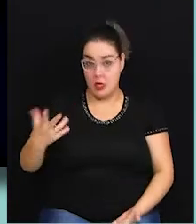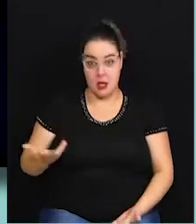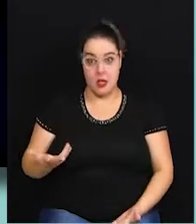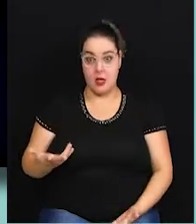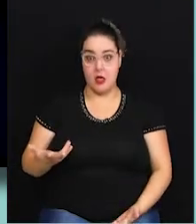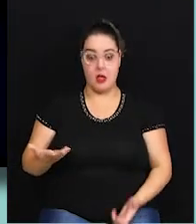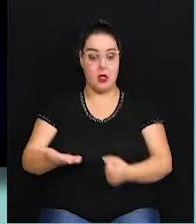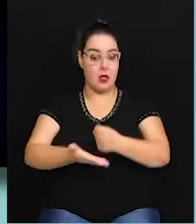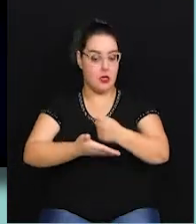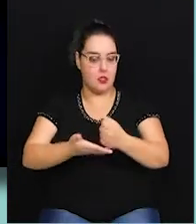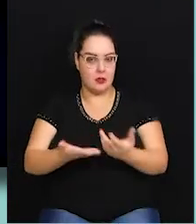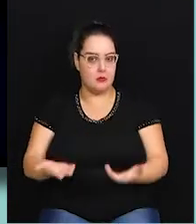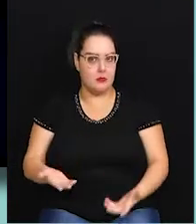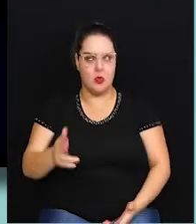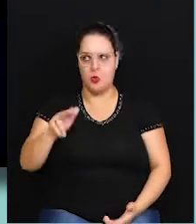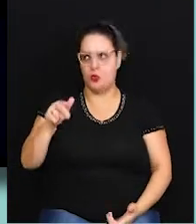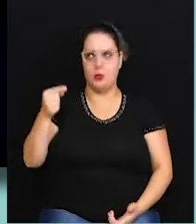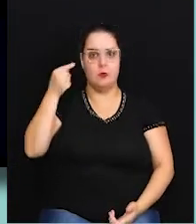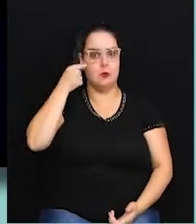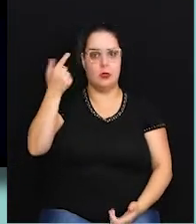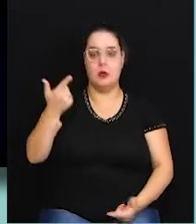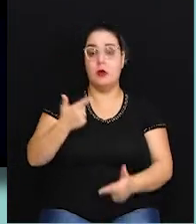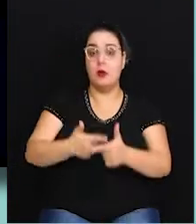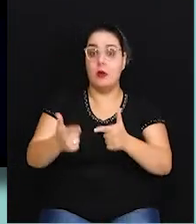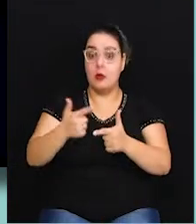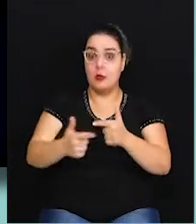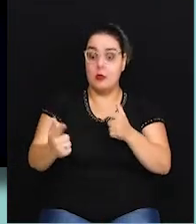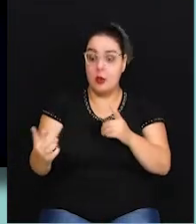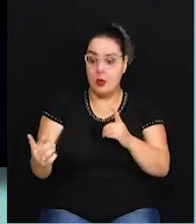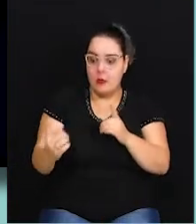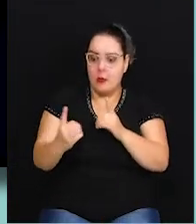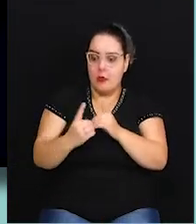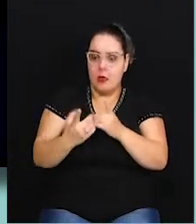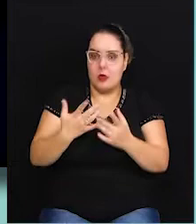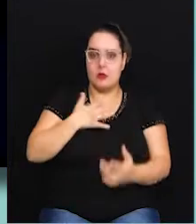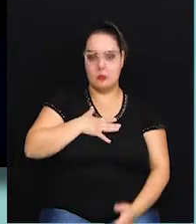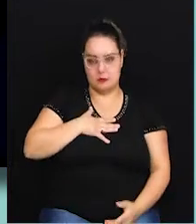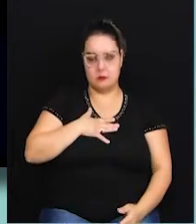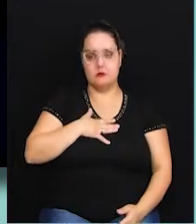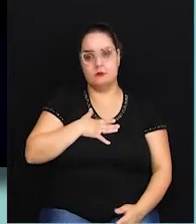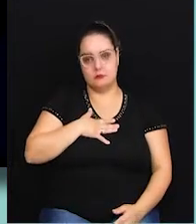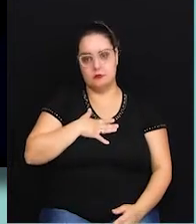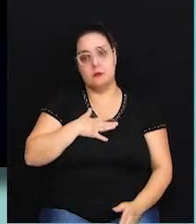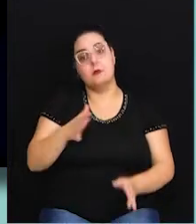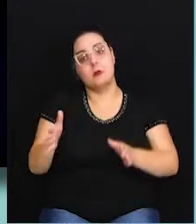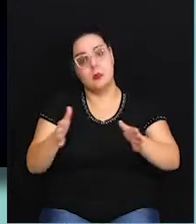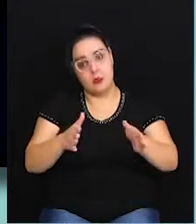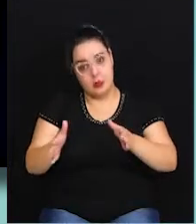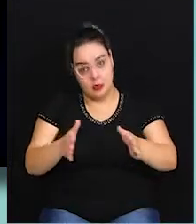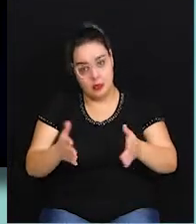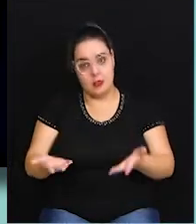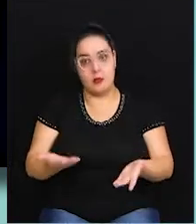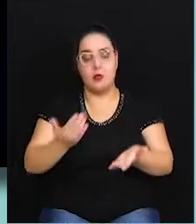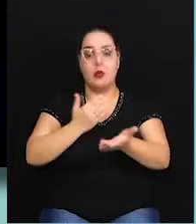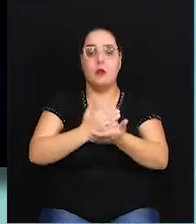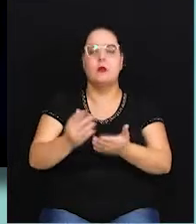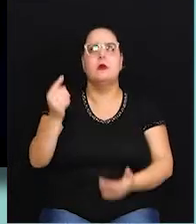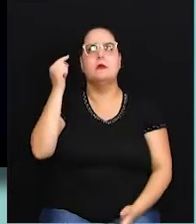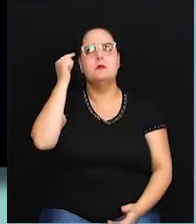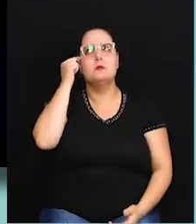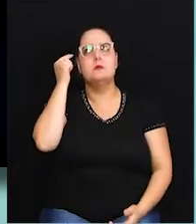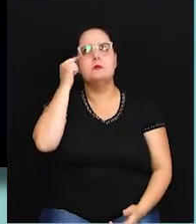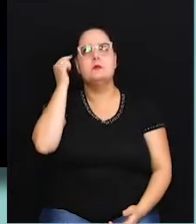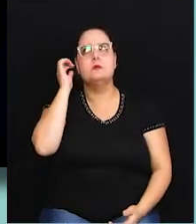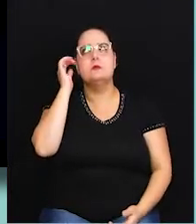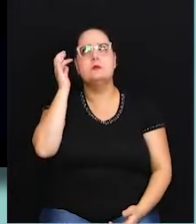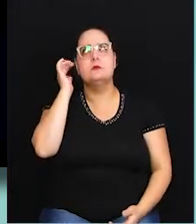jamais imaginaria que esse problema ele estivesse tão próximo de mim. Então, foi nesse momento que eu comecei a